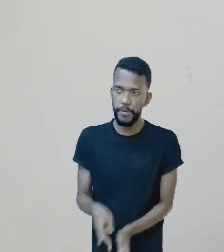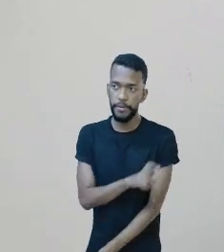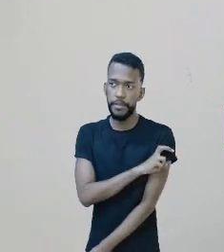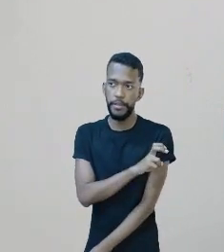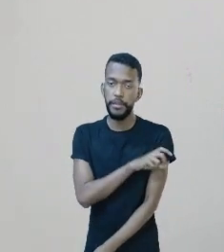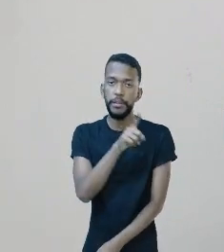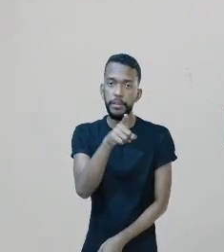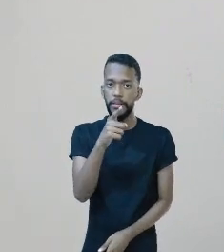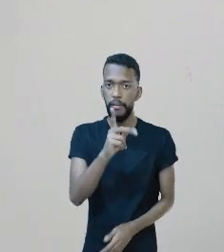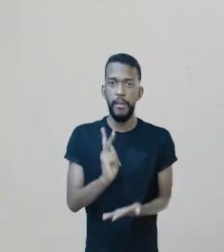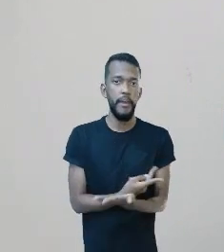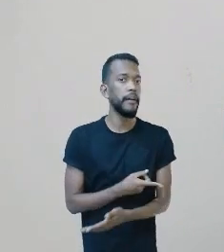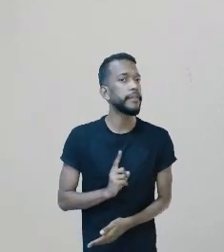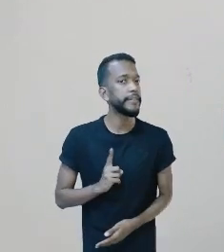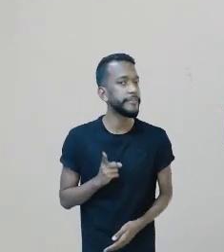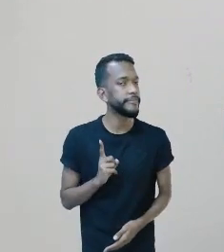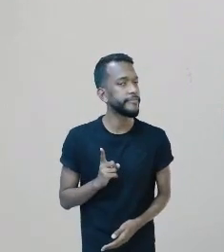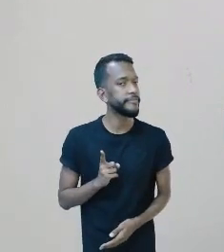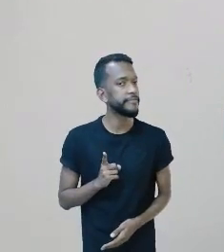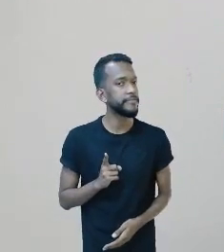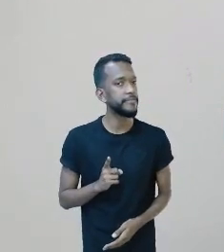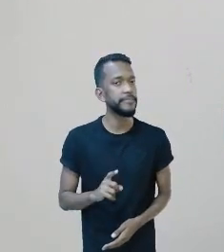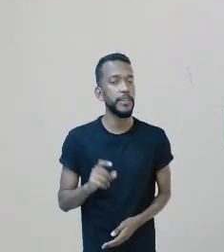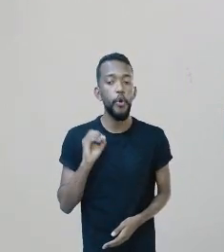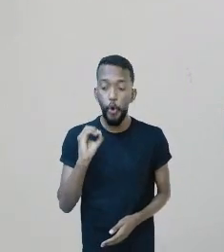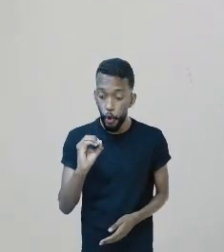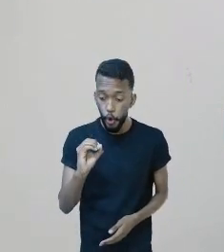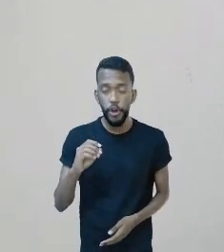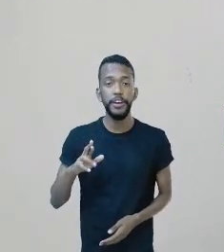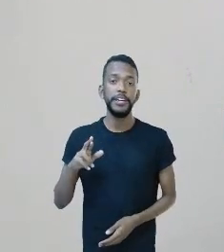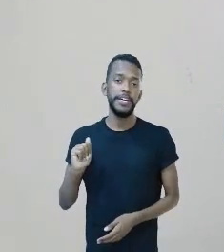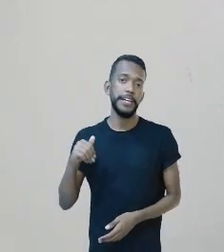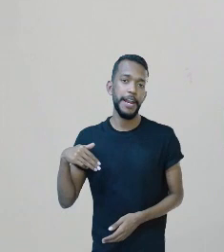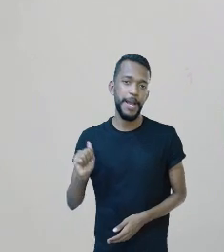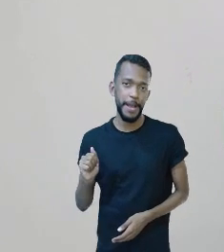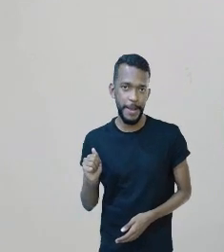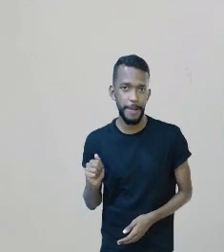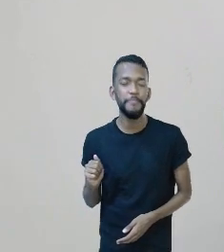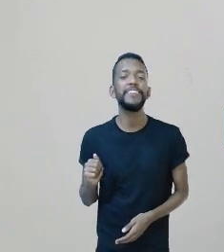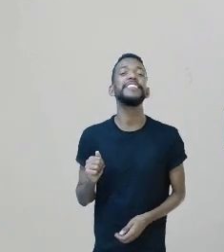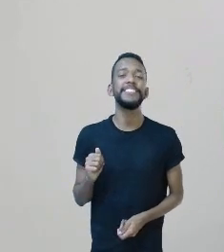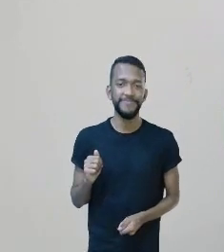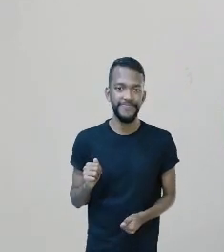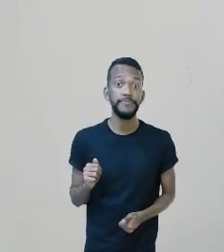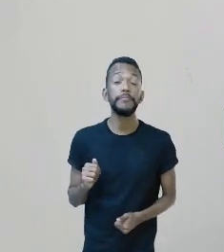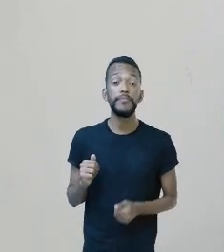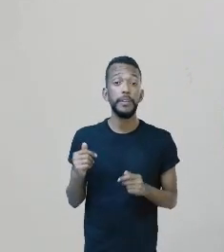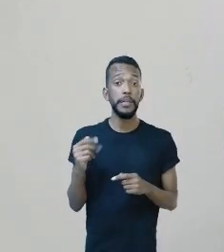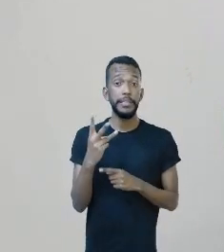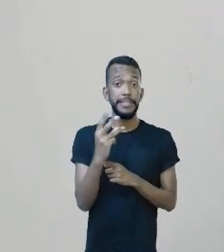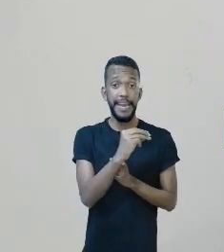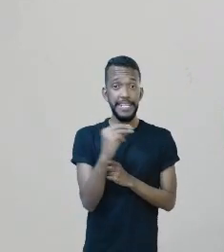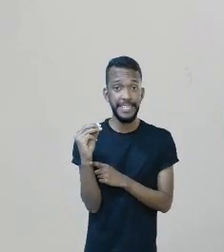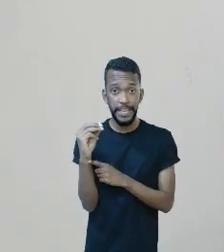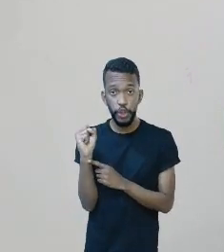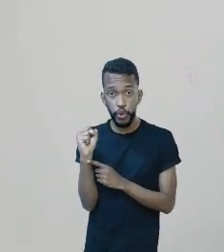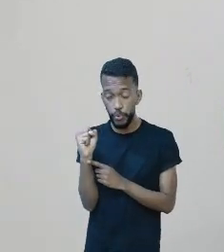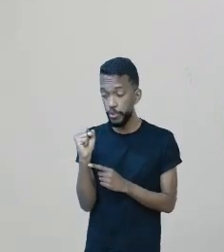e não erra. O grama. O grama.